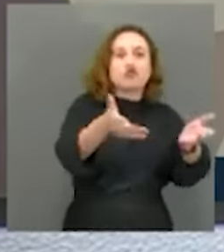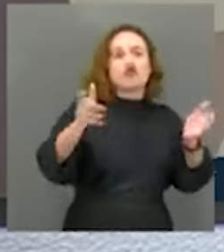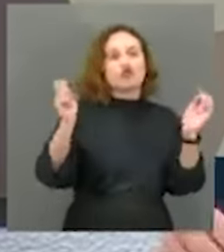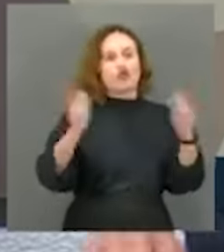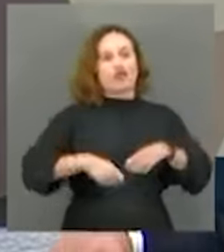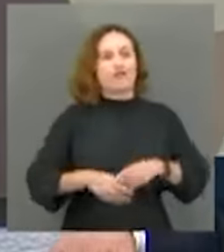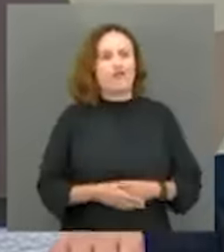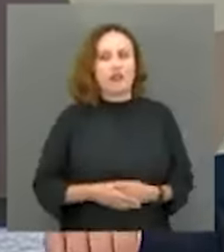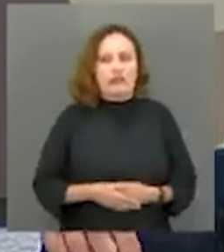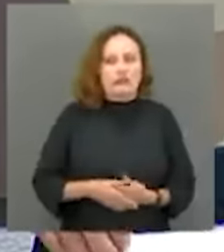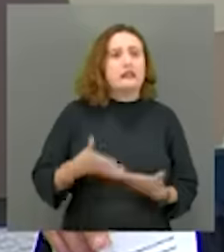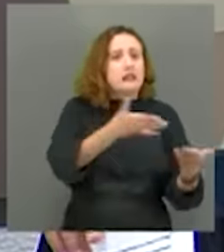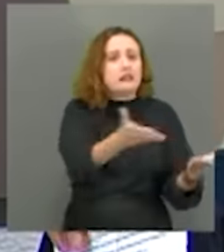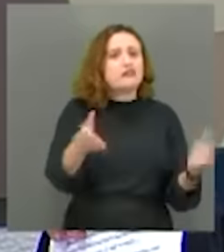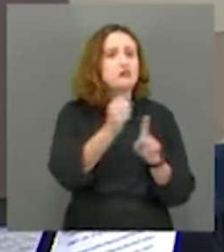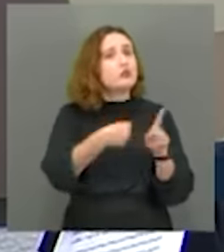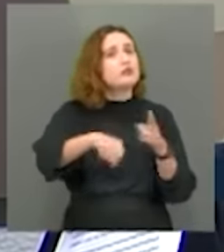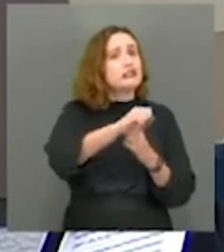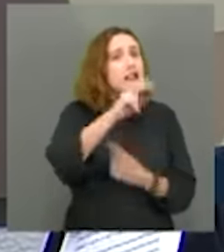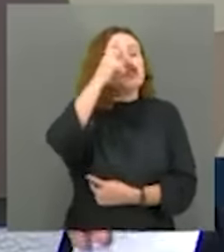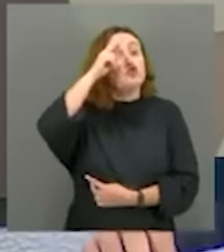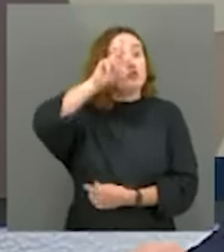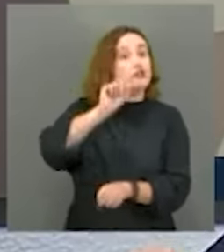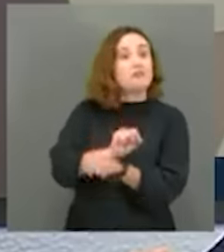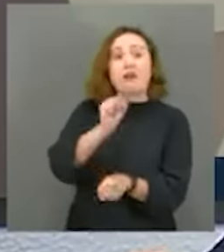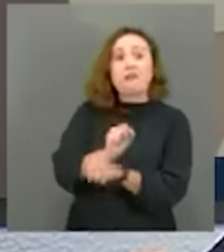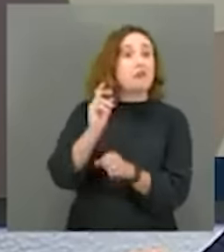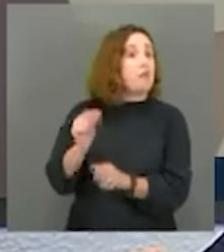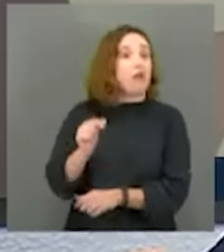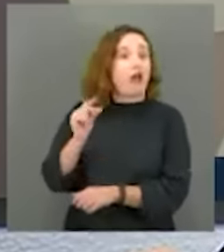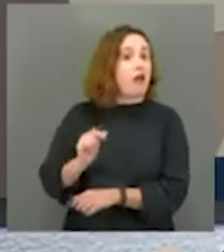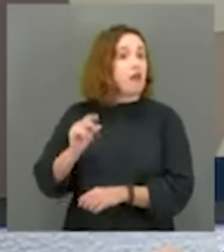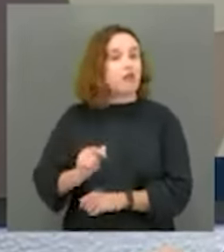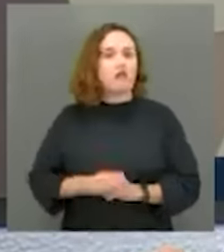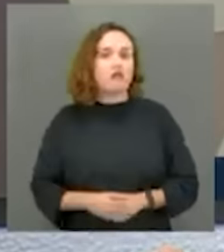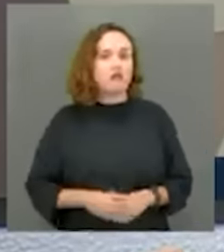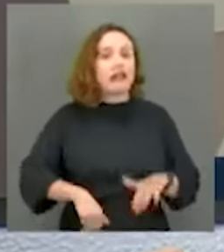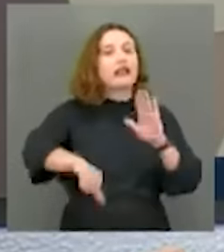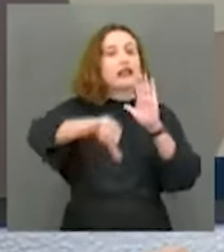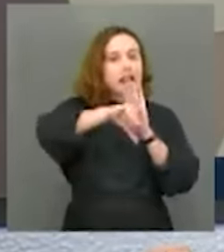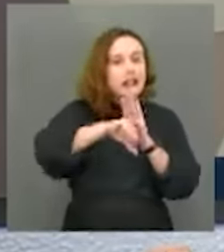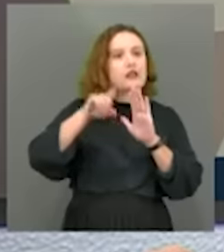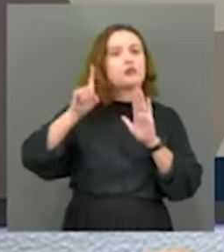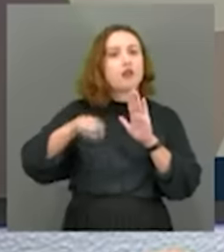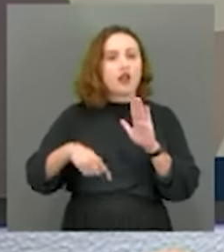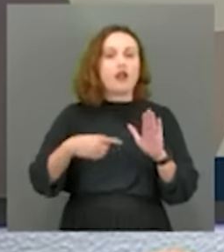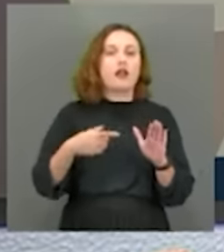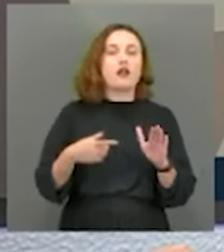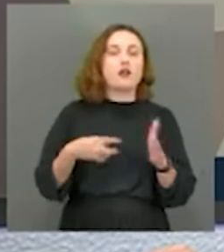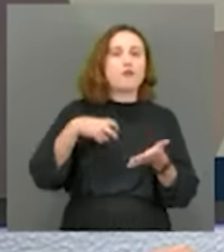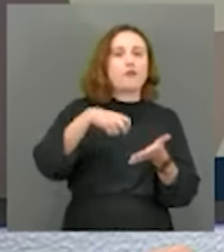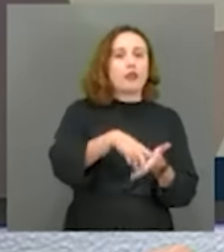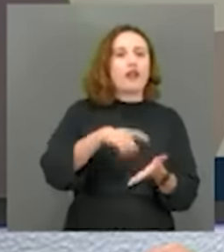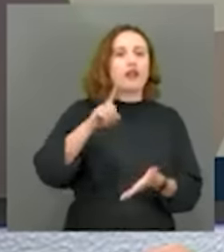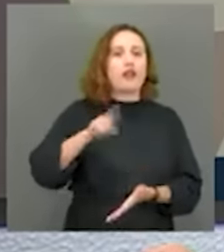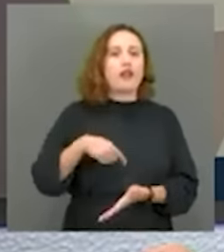o crime Tá certo de é o crime de latrocínio o crime de latrocínio que é talvez